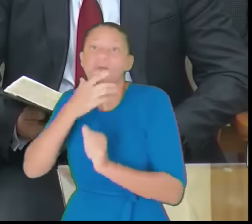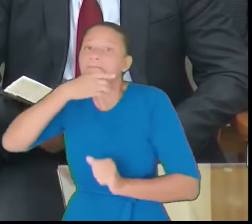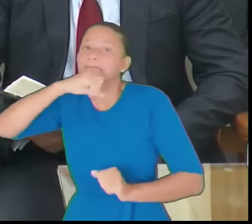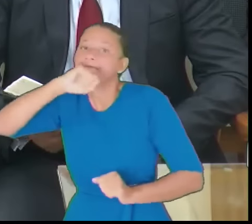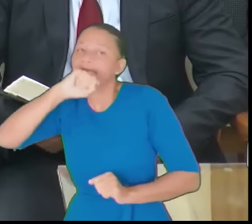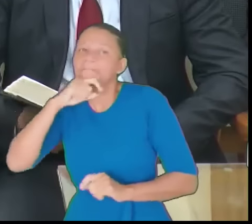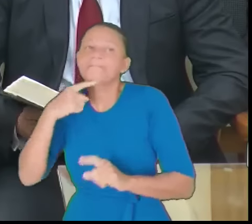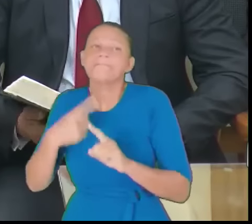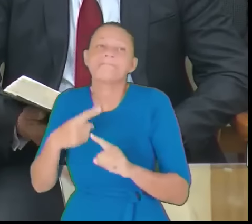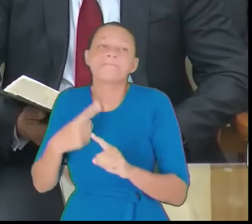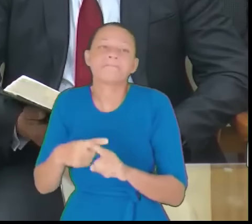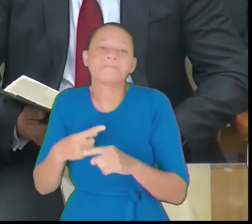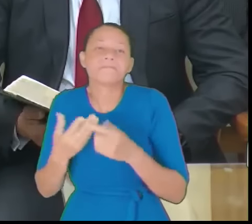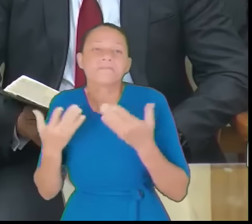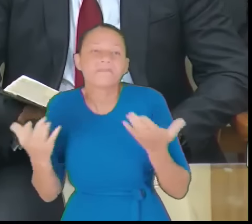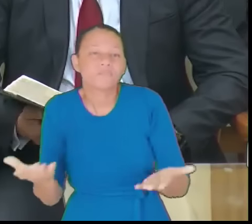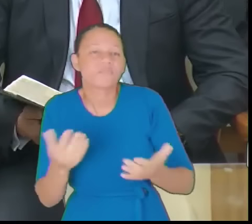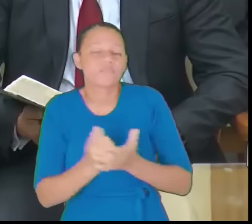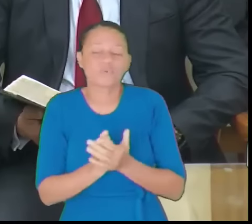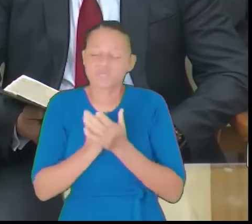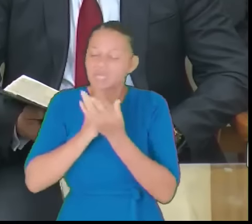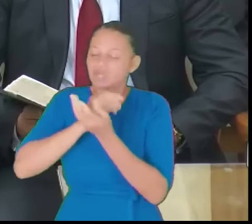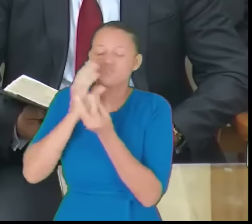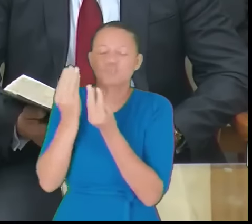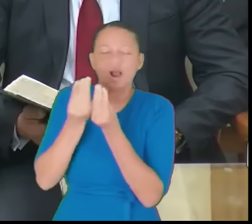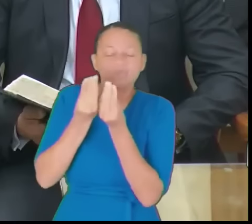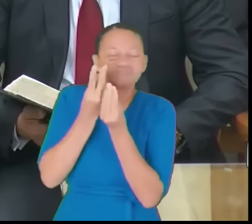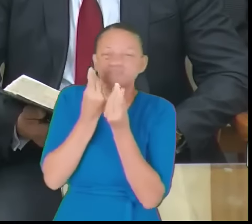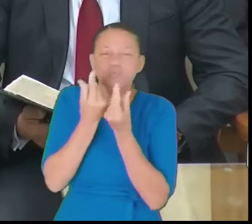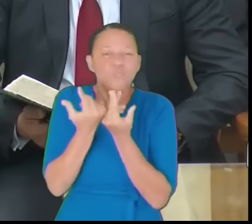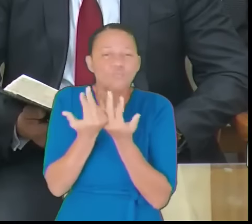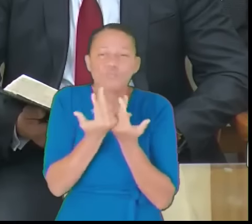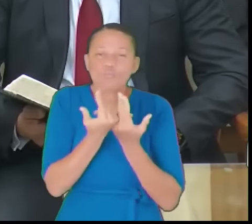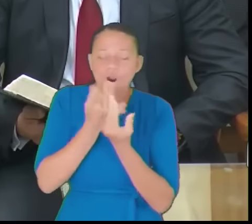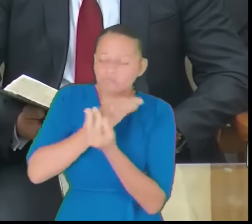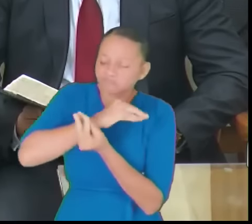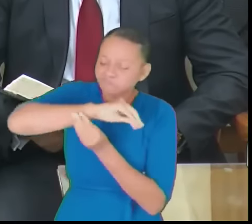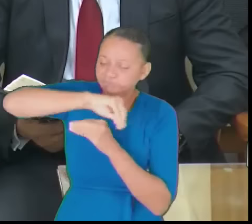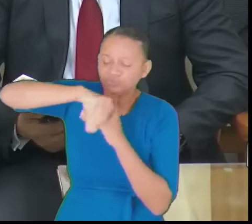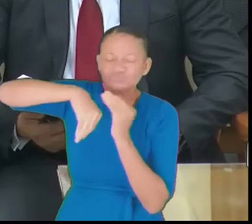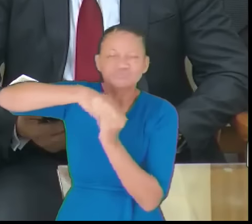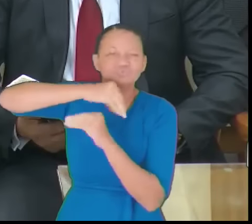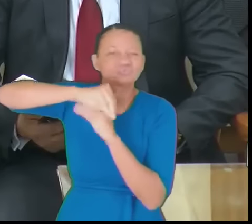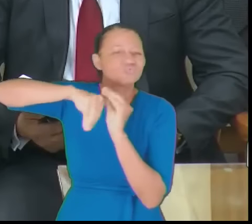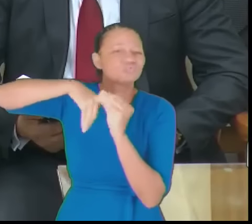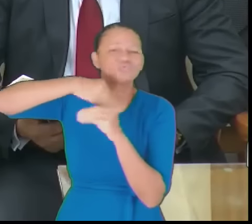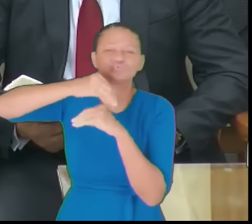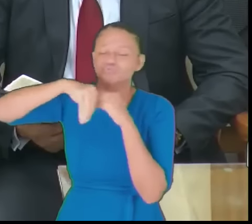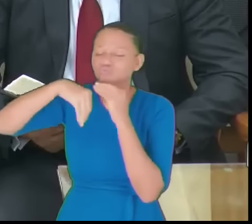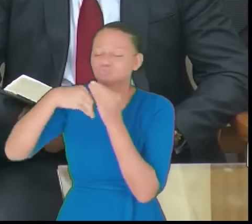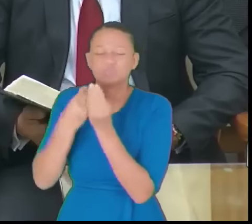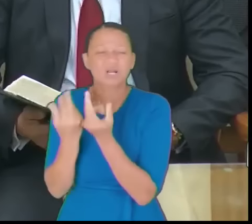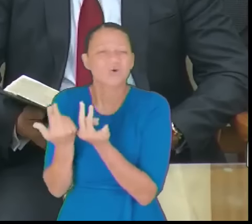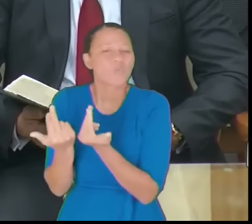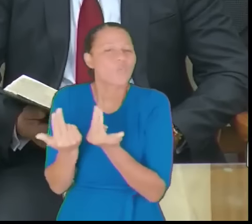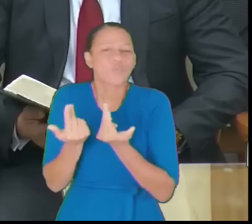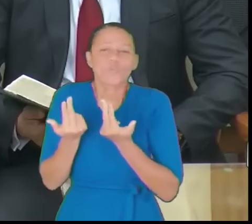que Jesus é consubstancial com o Pai? Por que Jesus é consubstancial? Consubstancial quer dizer da